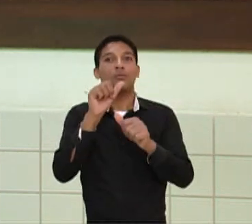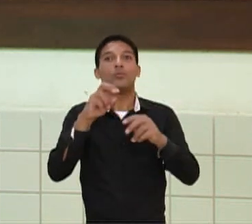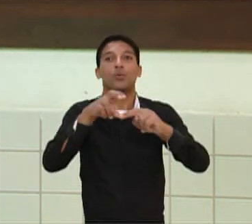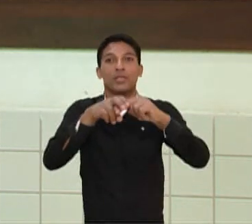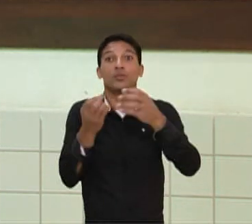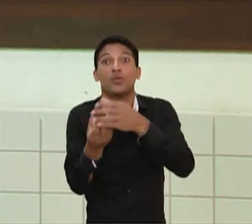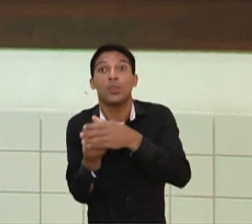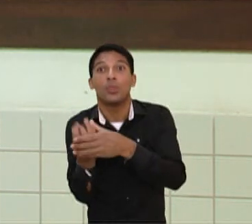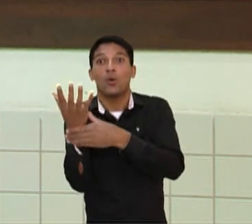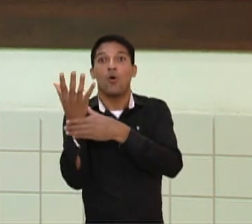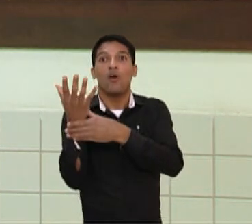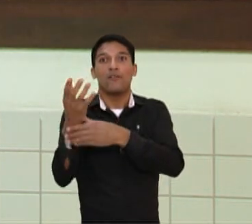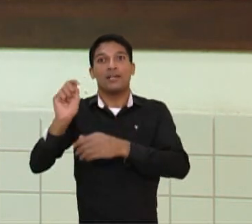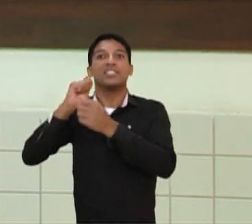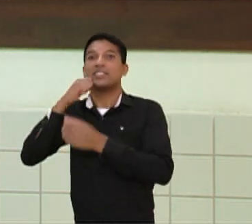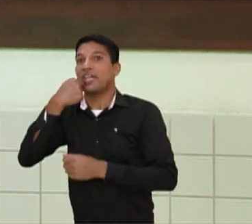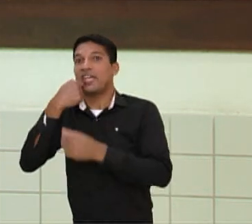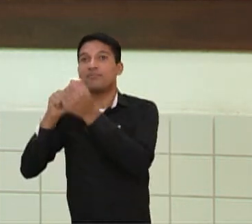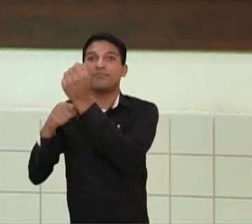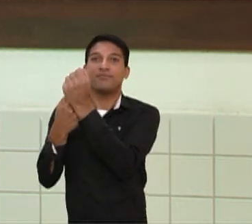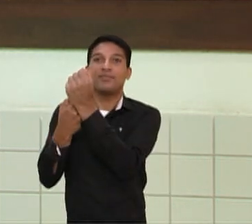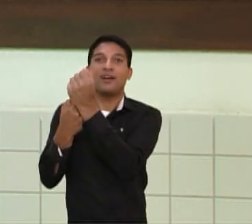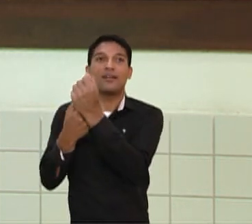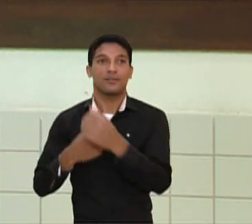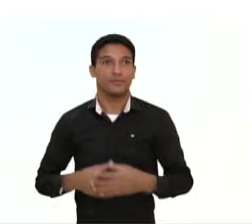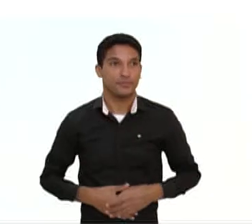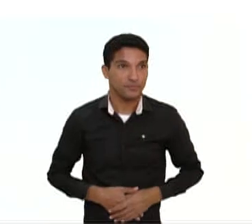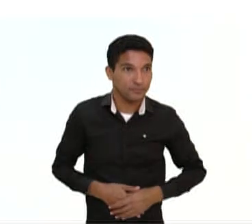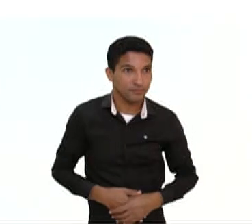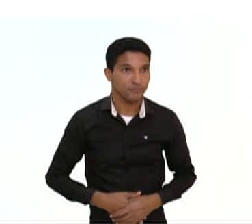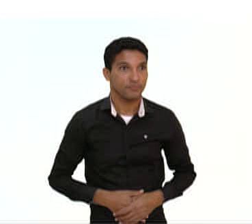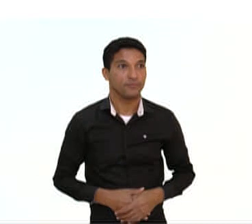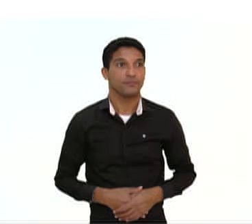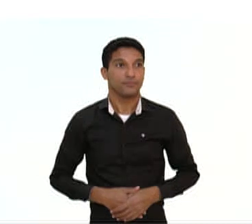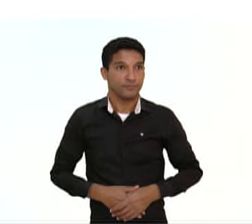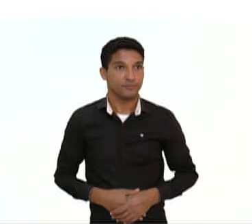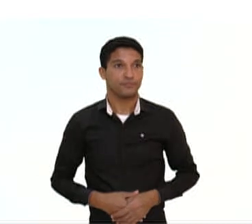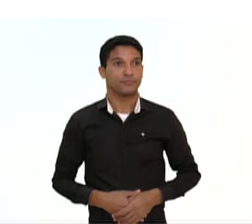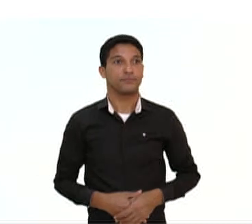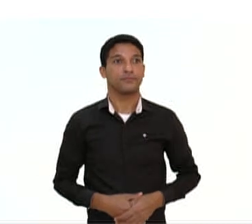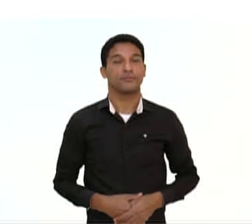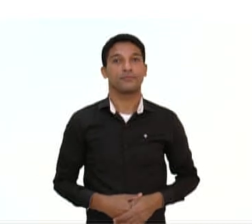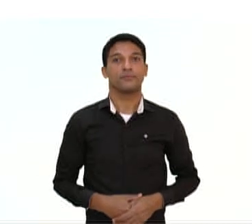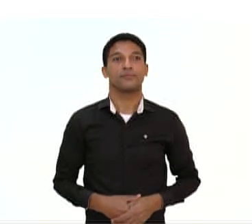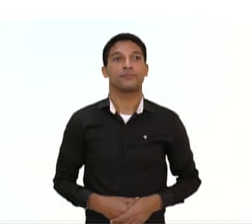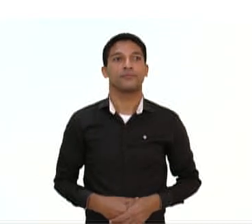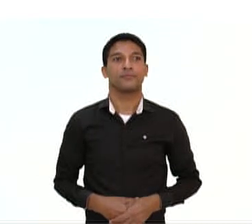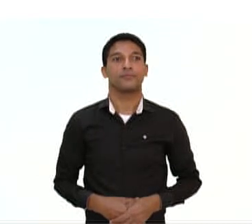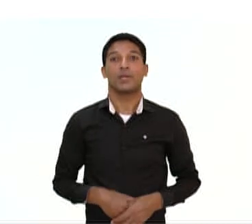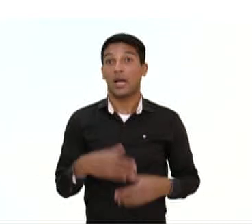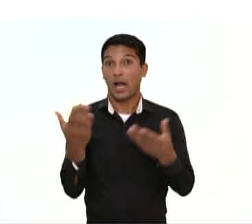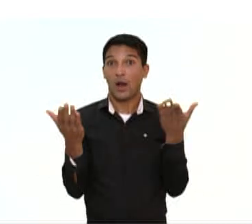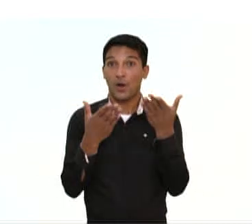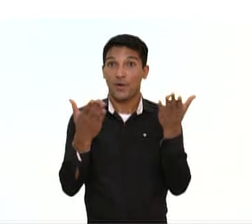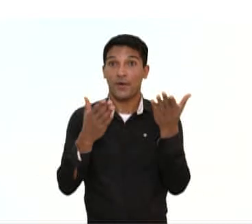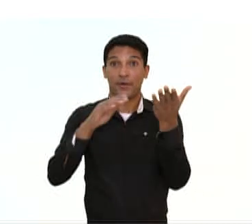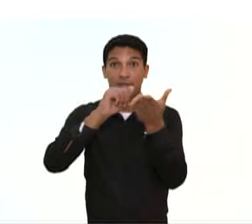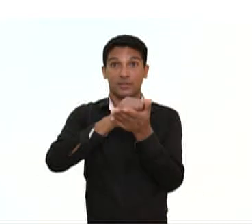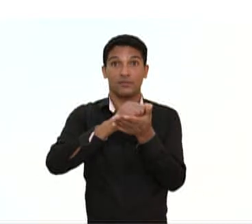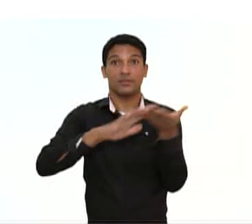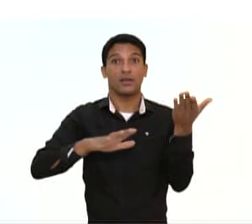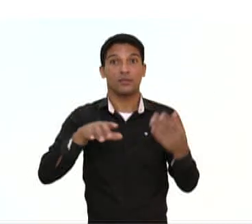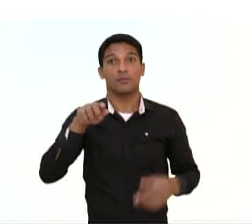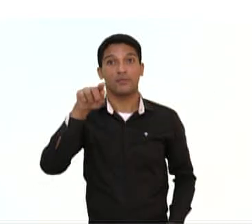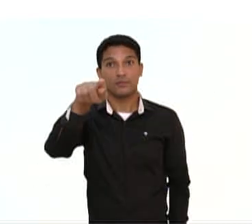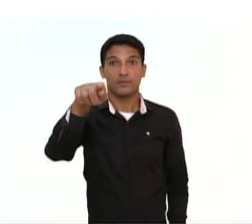quantidade de senhas disponíveis vai ser um problema de arranjo, certo? Tenho aqui um exercício para vocês. Analise o